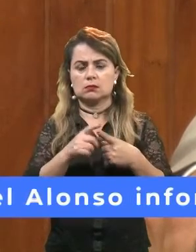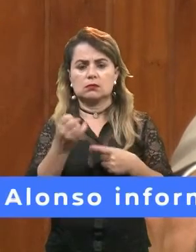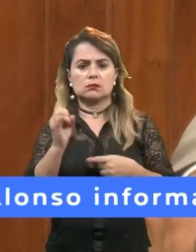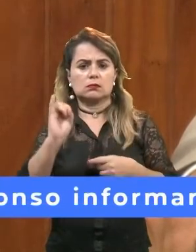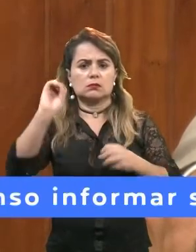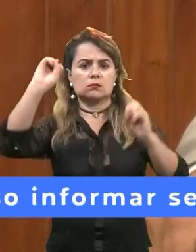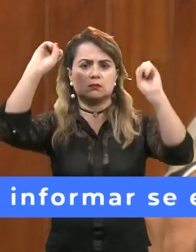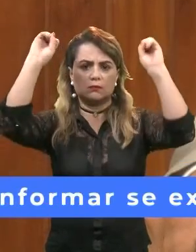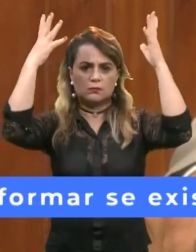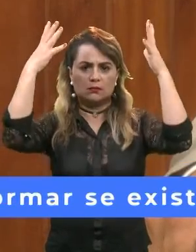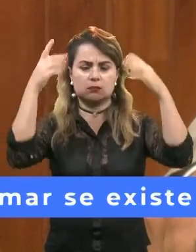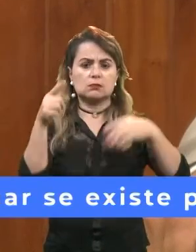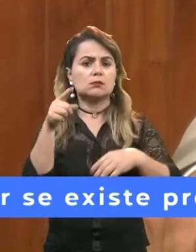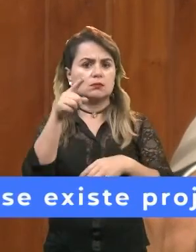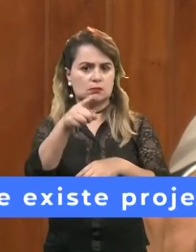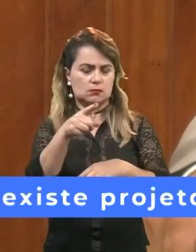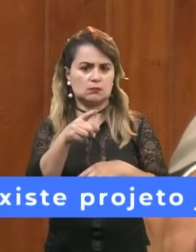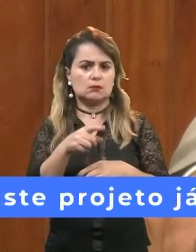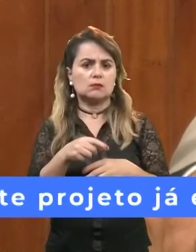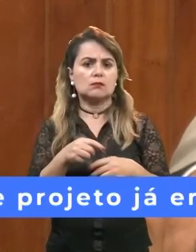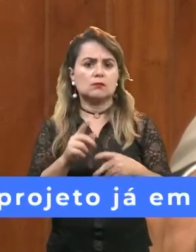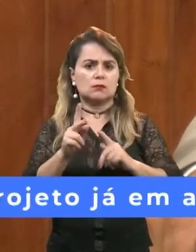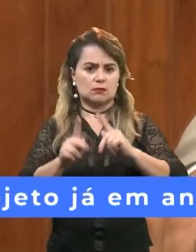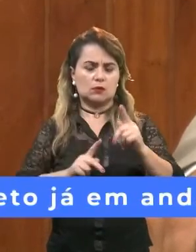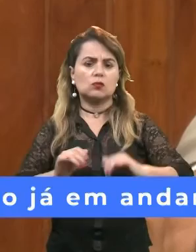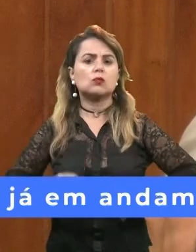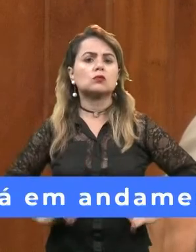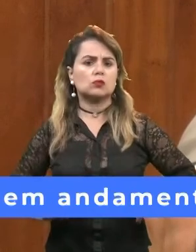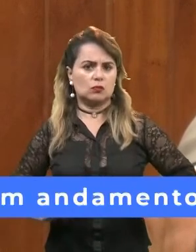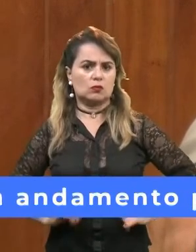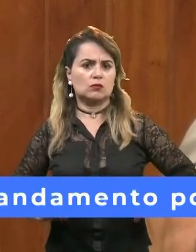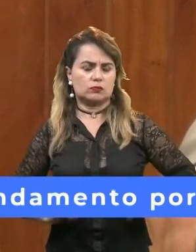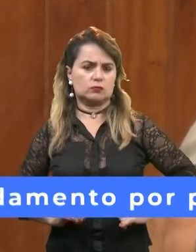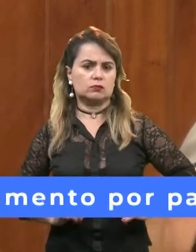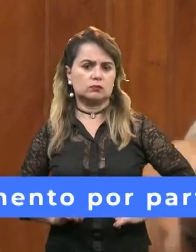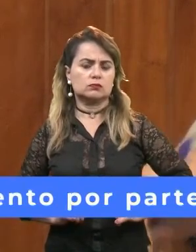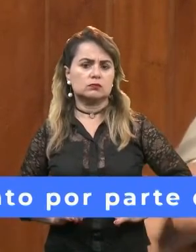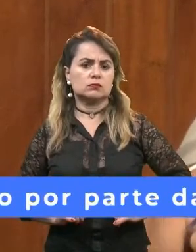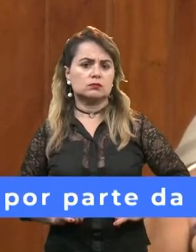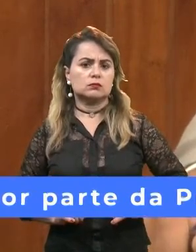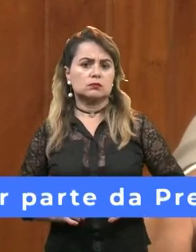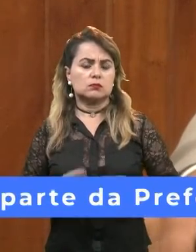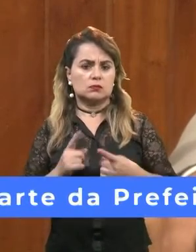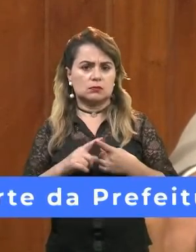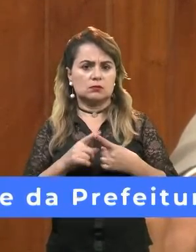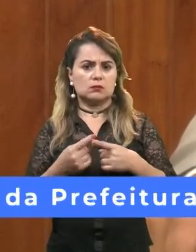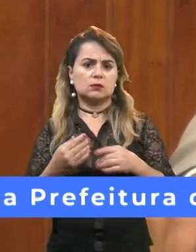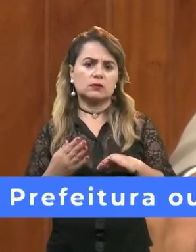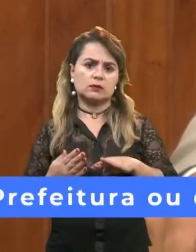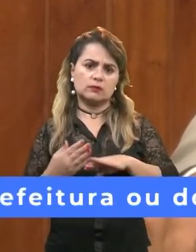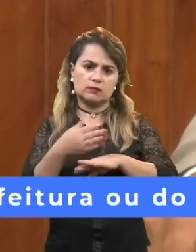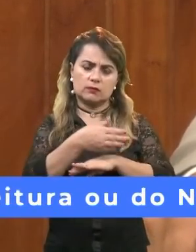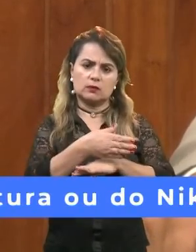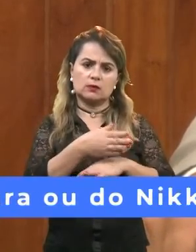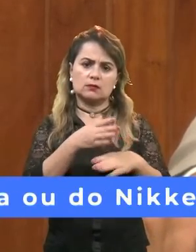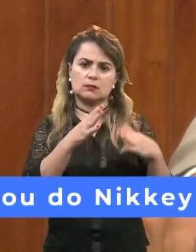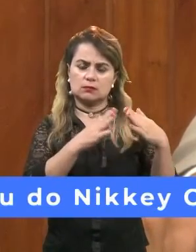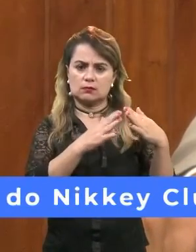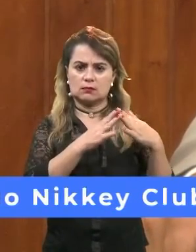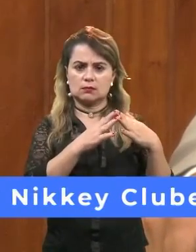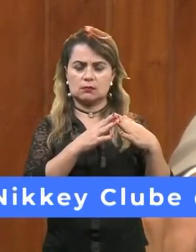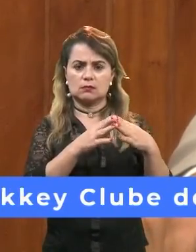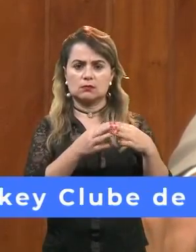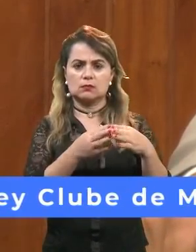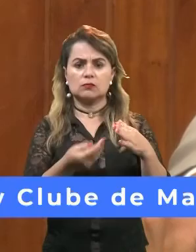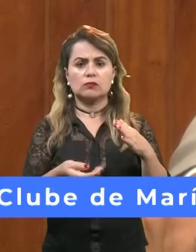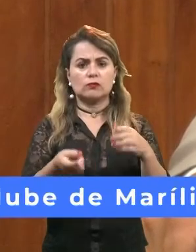a população sofre muito para se deslocar dali, para chegar do serviço, para sair para algum lugar.